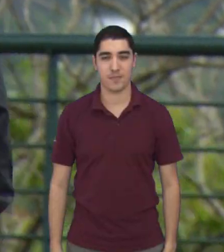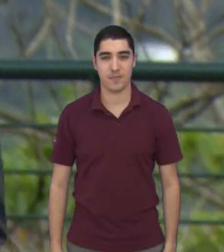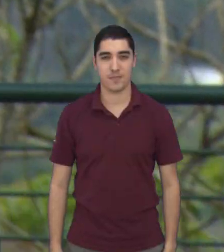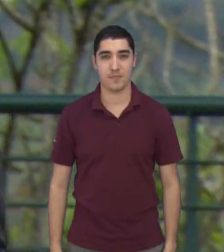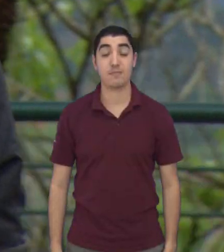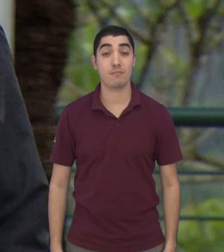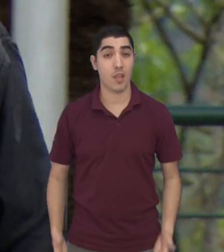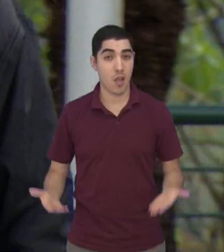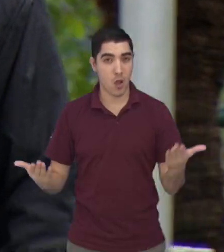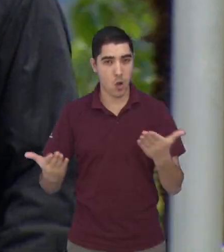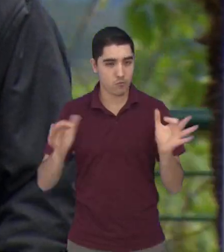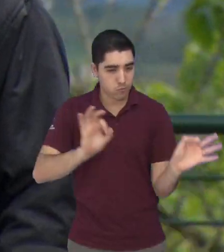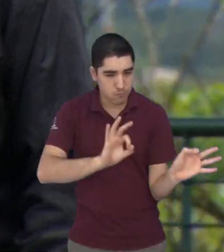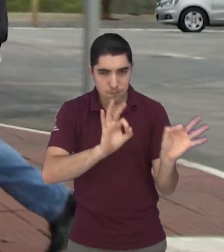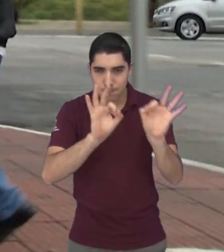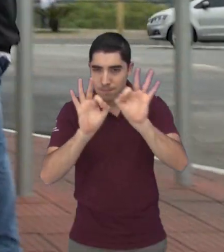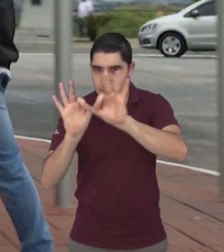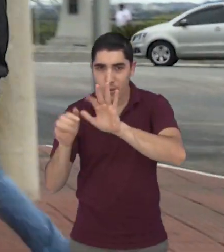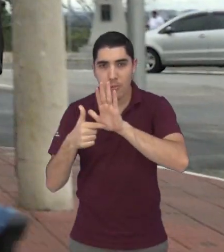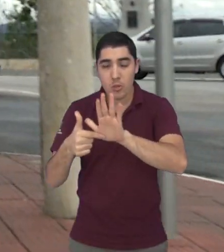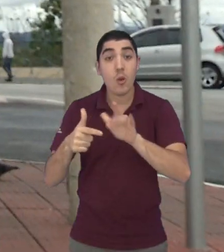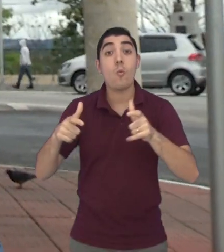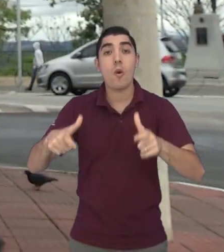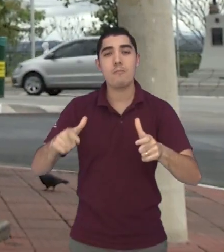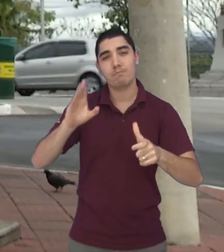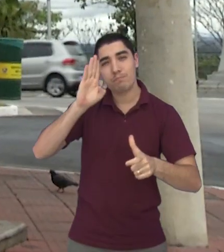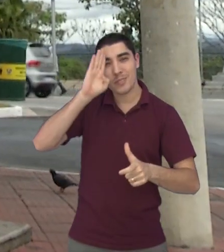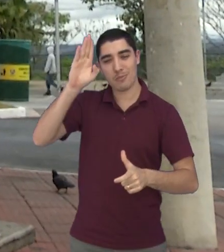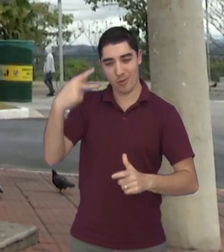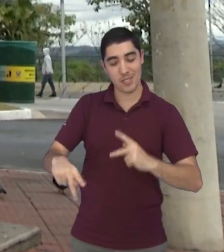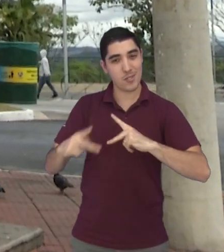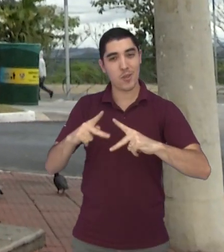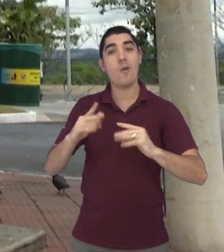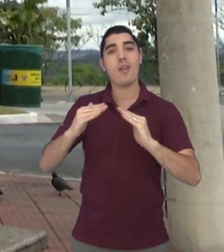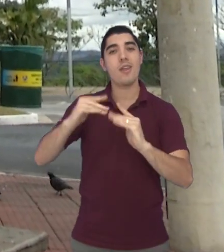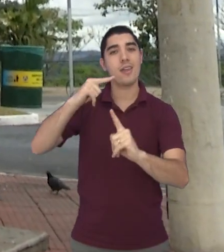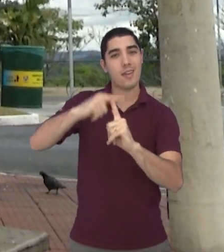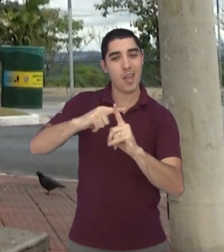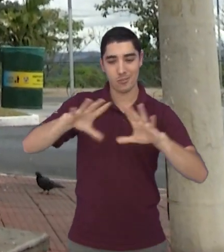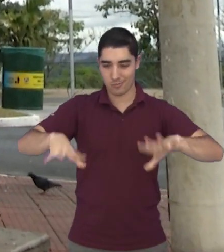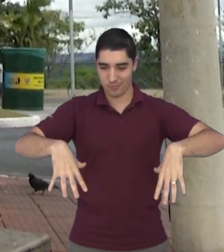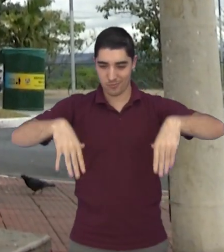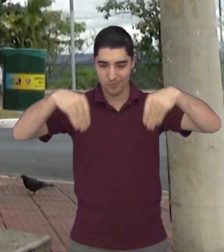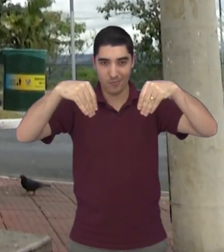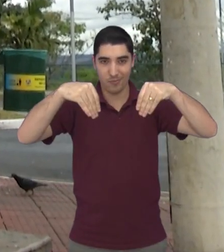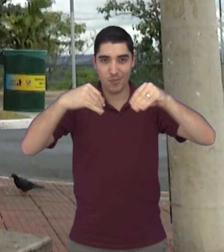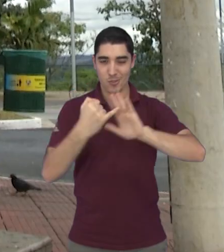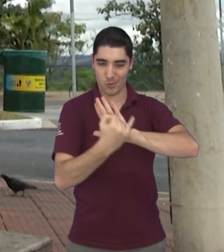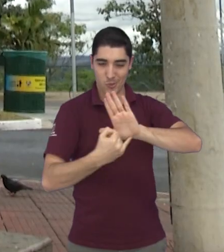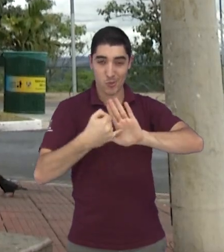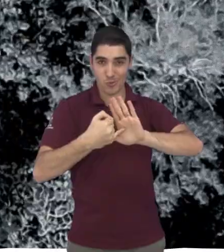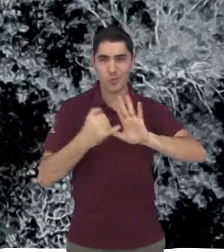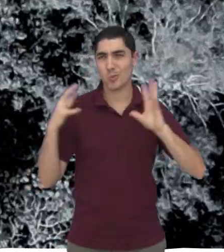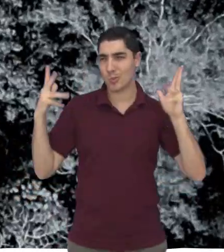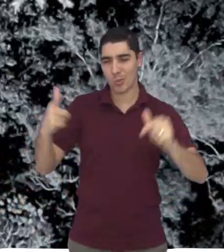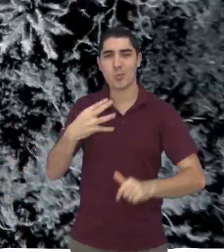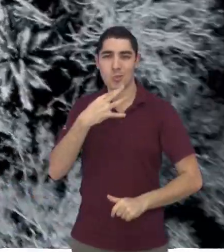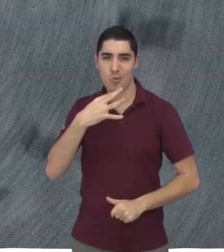Nossa jornada começa no marco zero do município, na Igreja Matriz, como é conhecida pelos